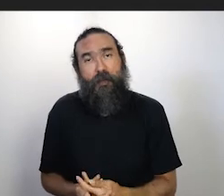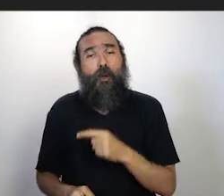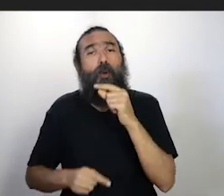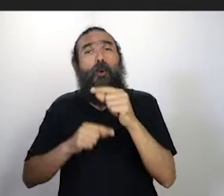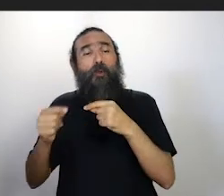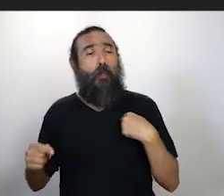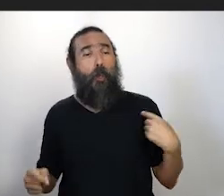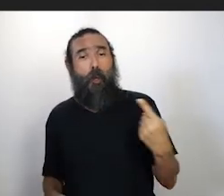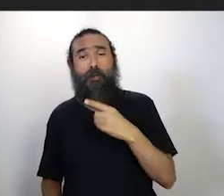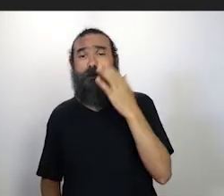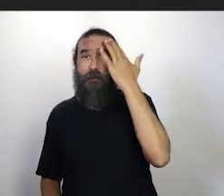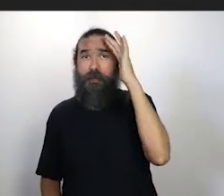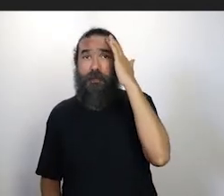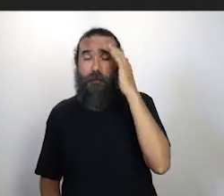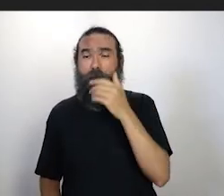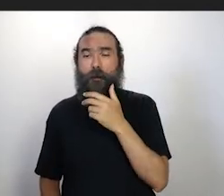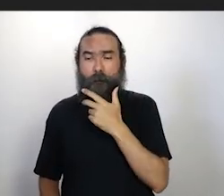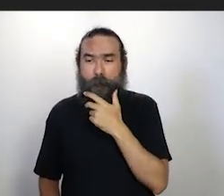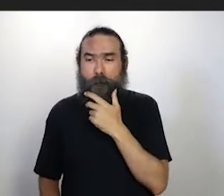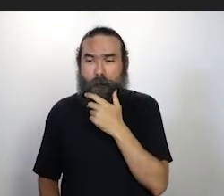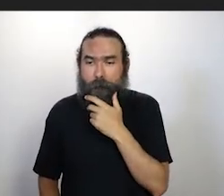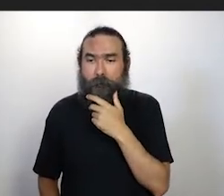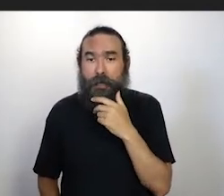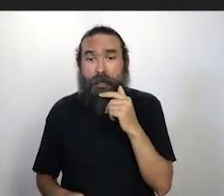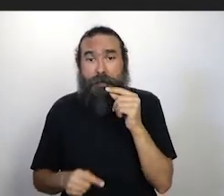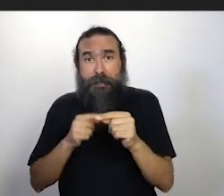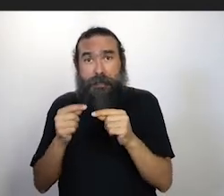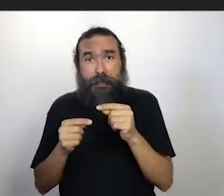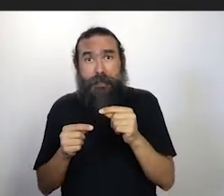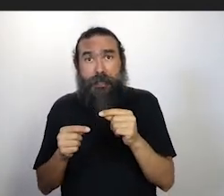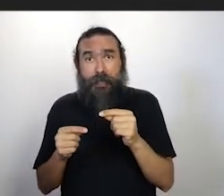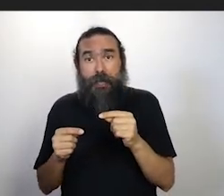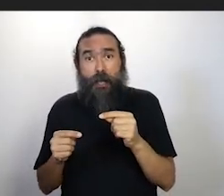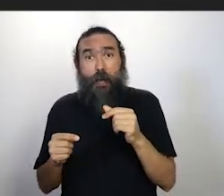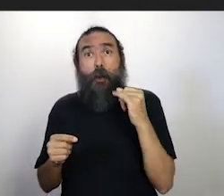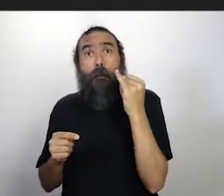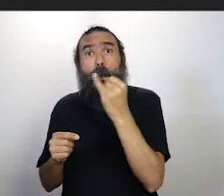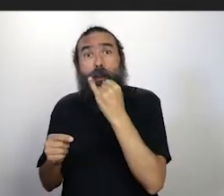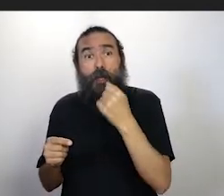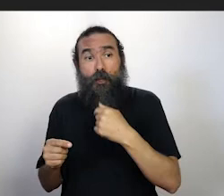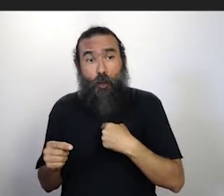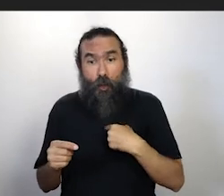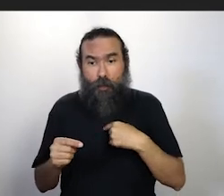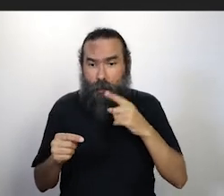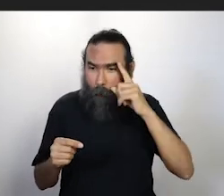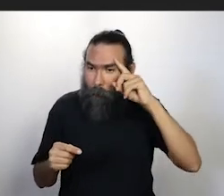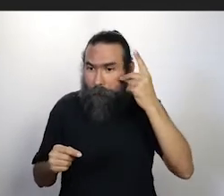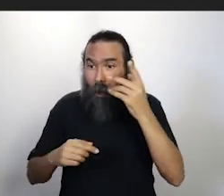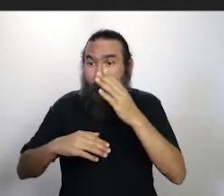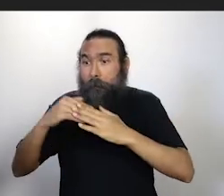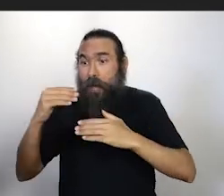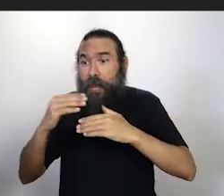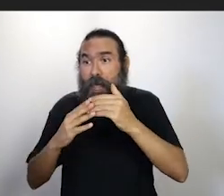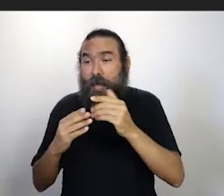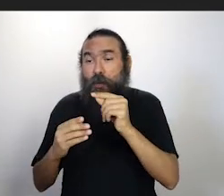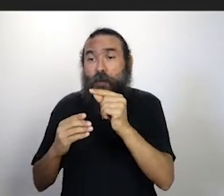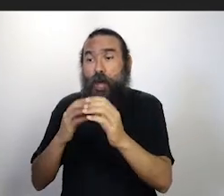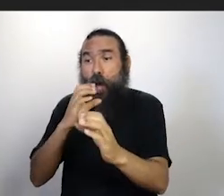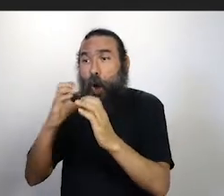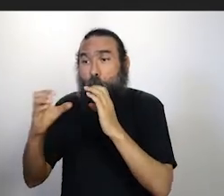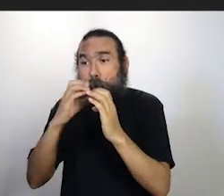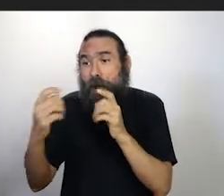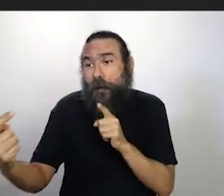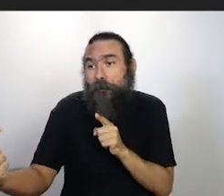Que se a gente não criar canais para se comunicar com a juventude, a gente vai ficar preso numa ideia